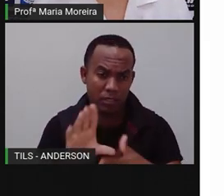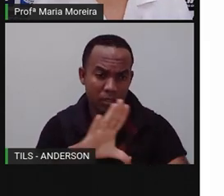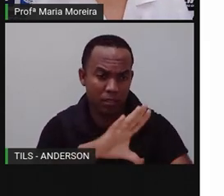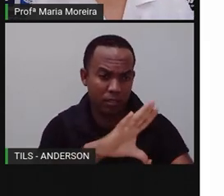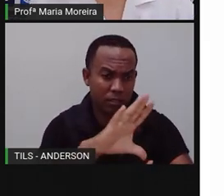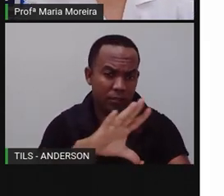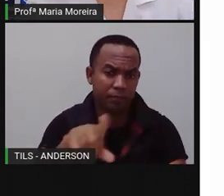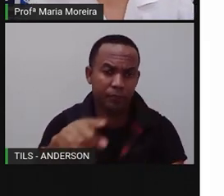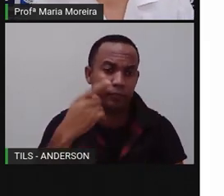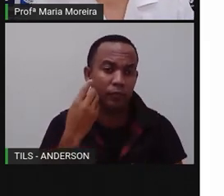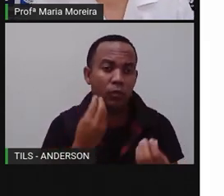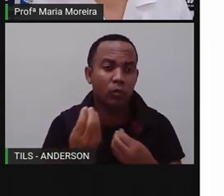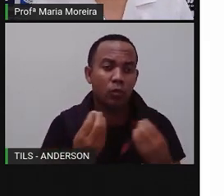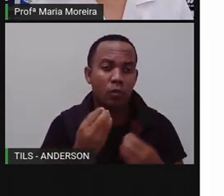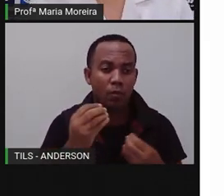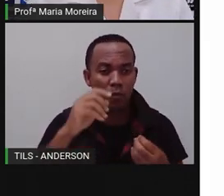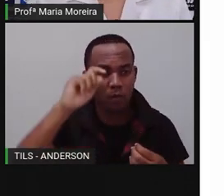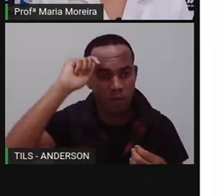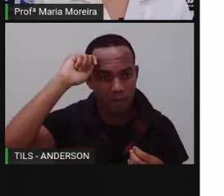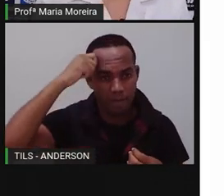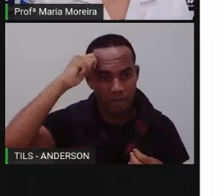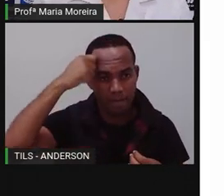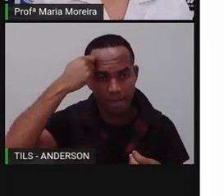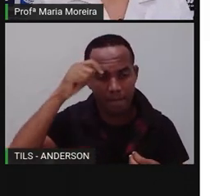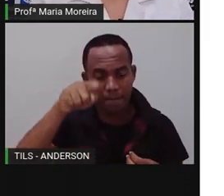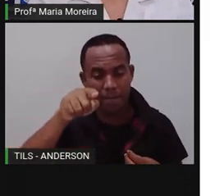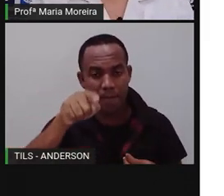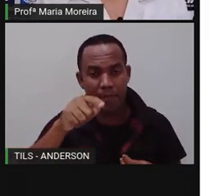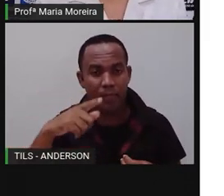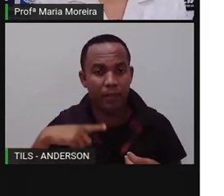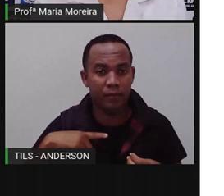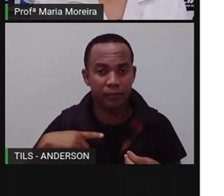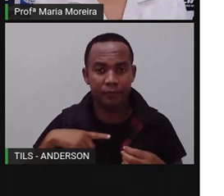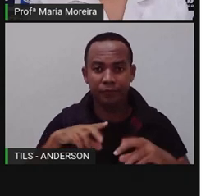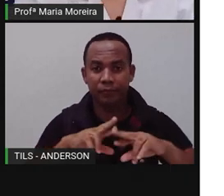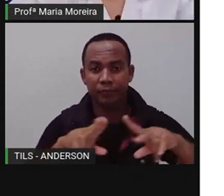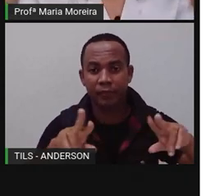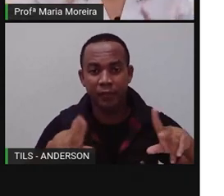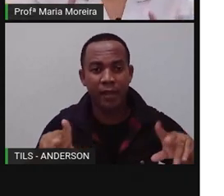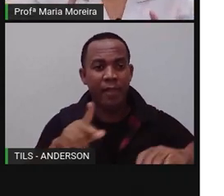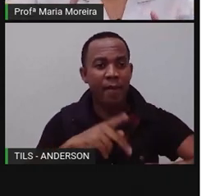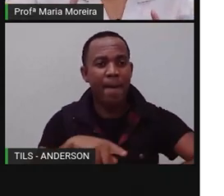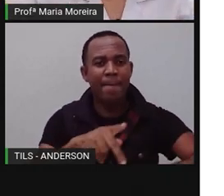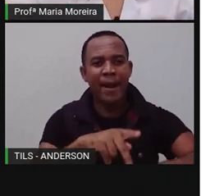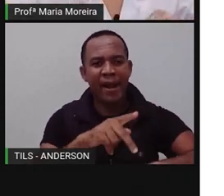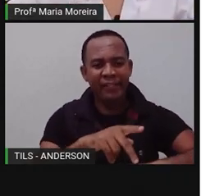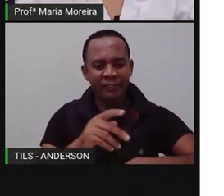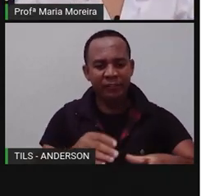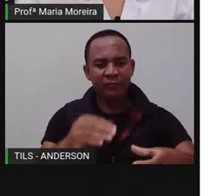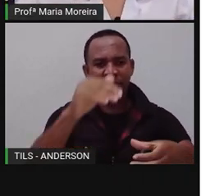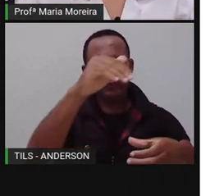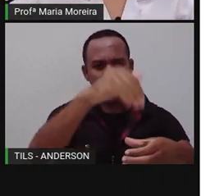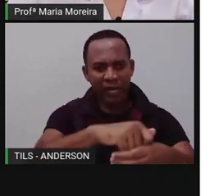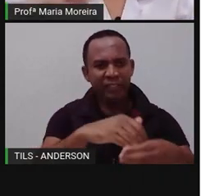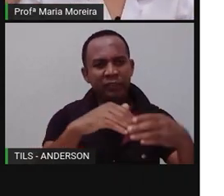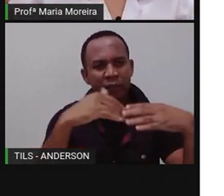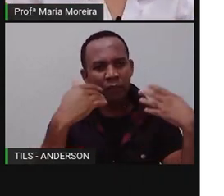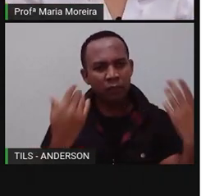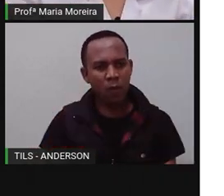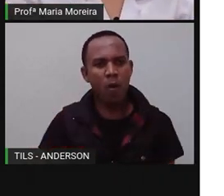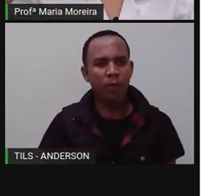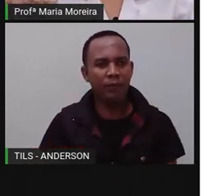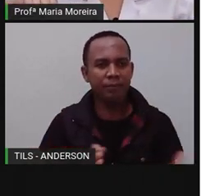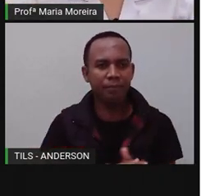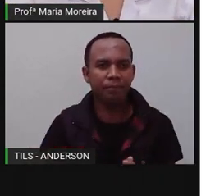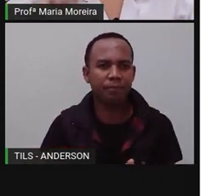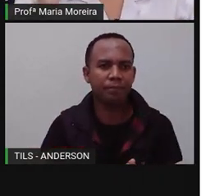um continente africano. E dentro do continente africano existem vários outros países. Mas teremos uma aula, que eu acredito que é a